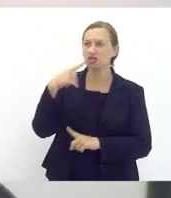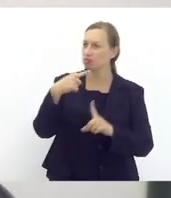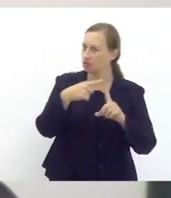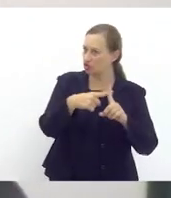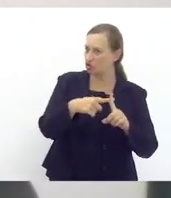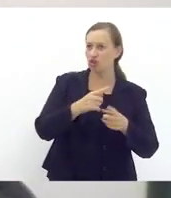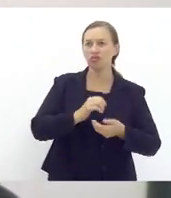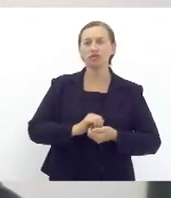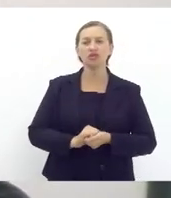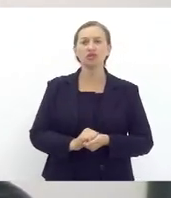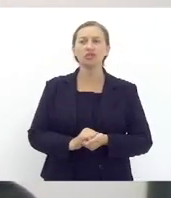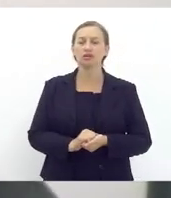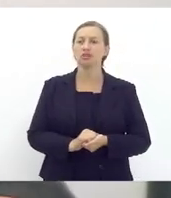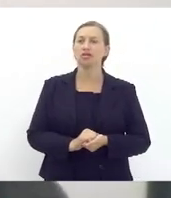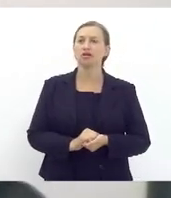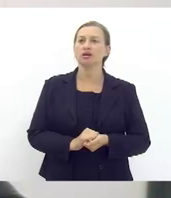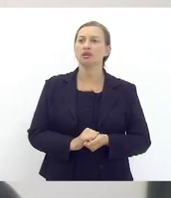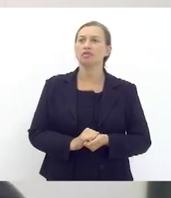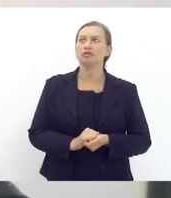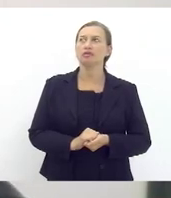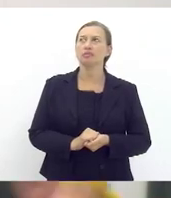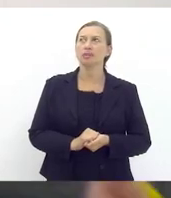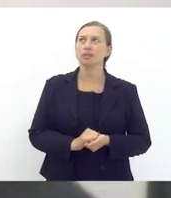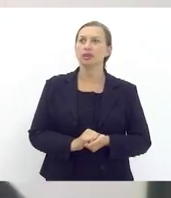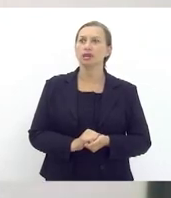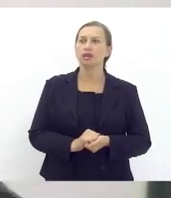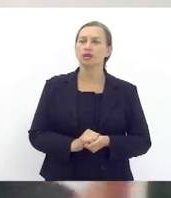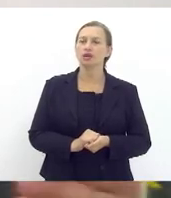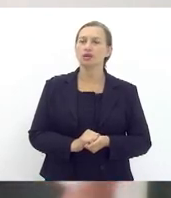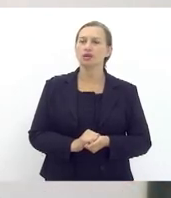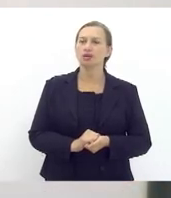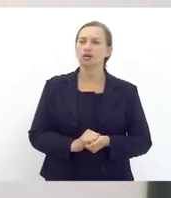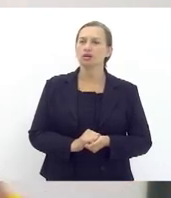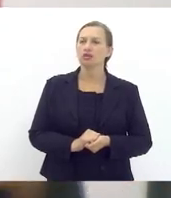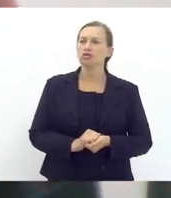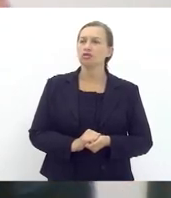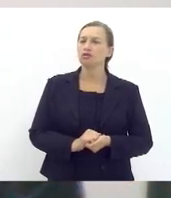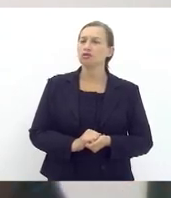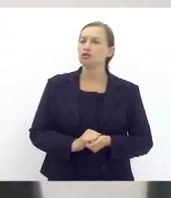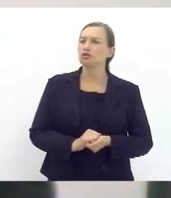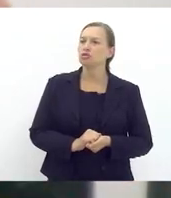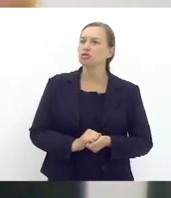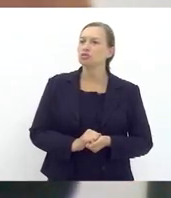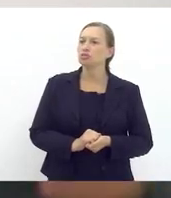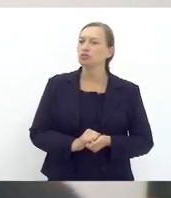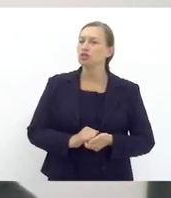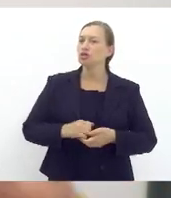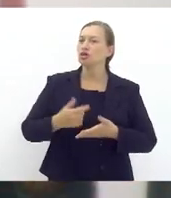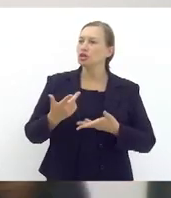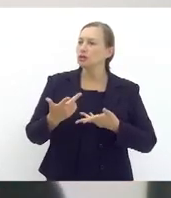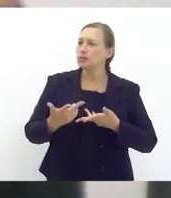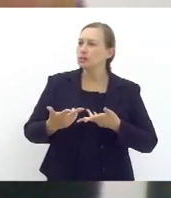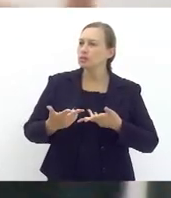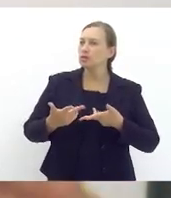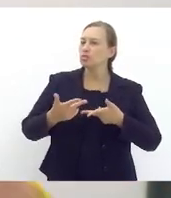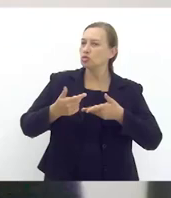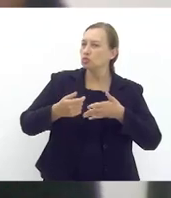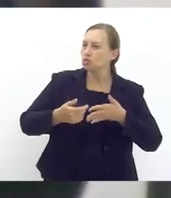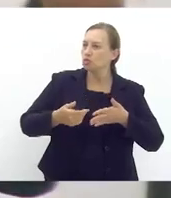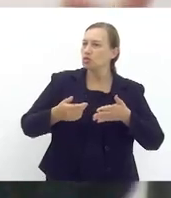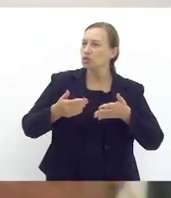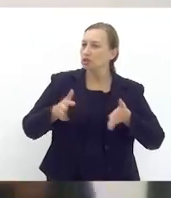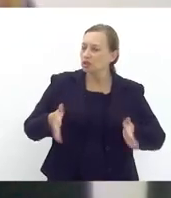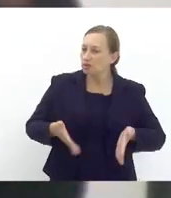na perspectiva de instrumentos de Equidade que batalham de certa maneira por uma